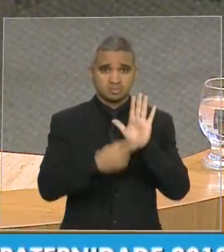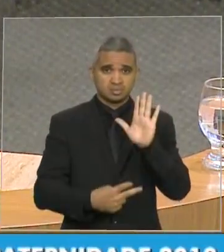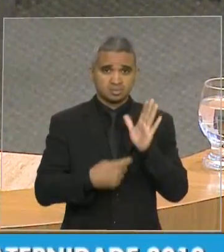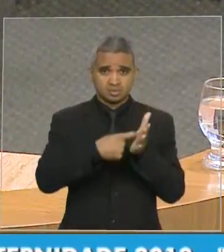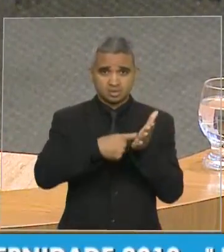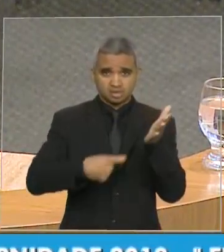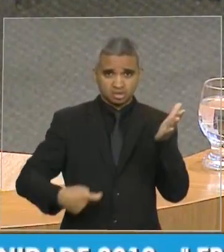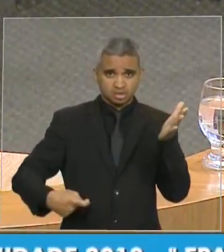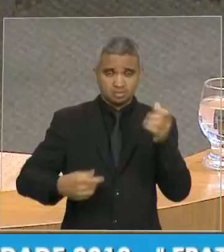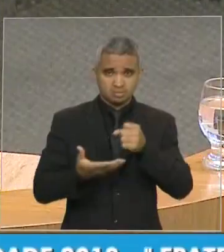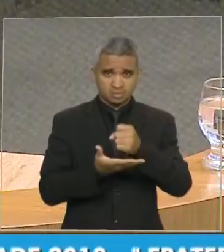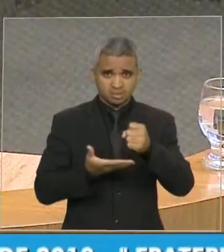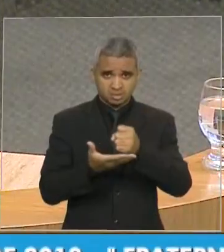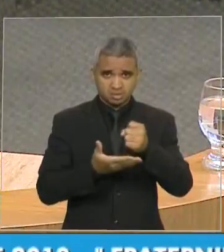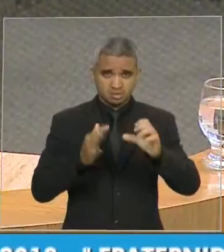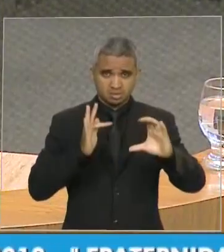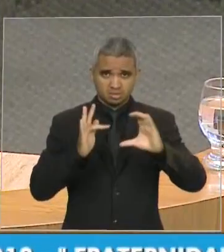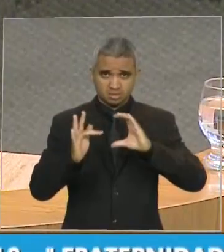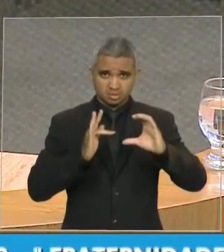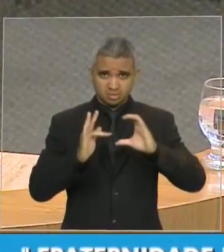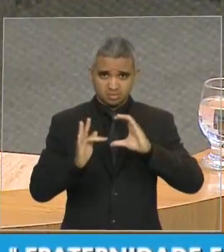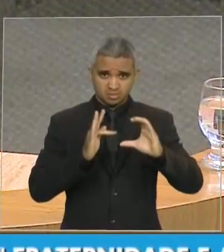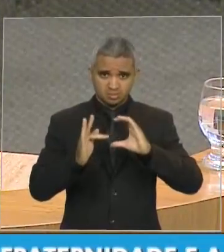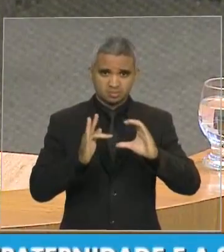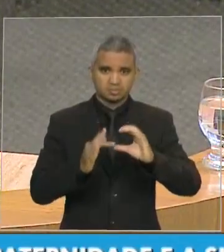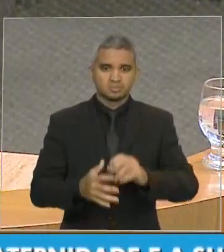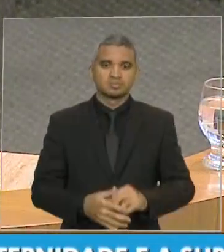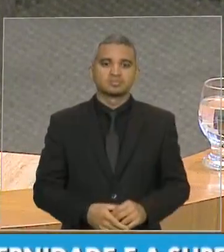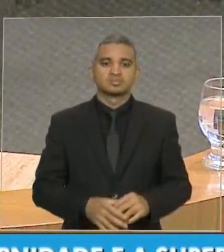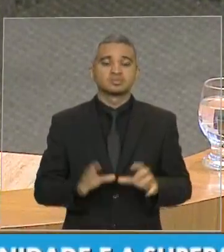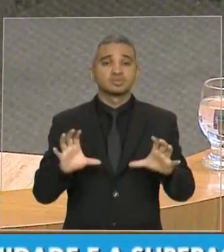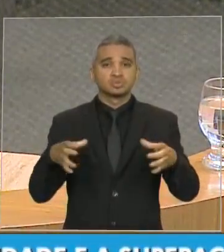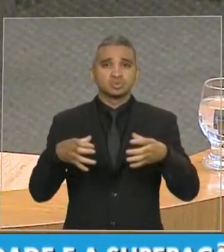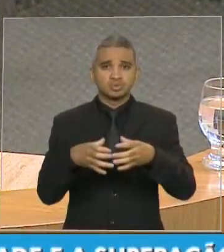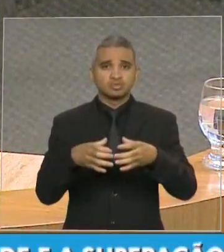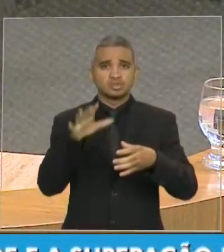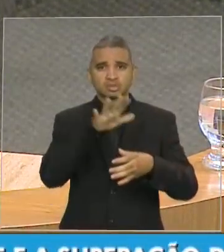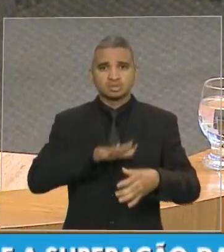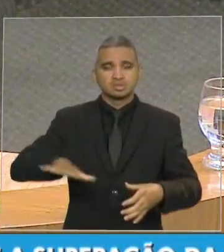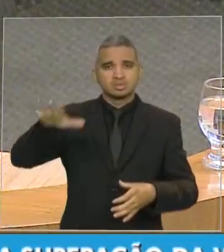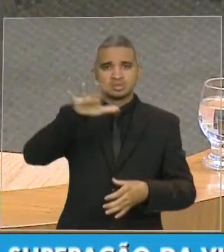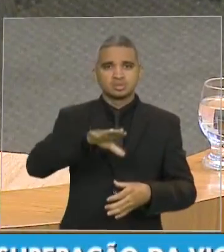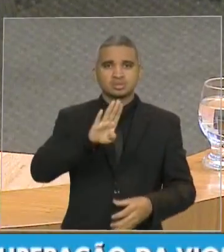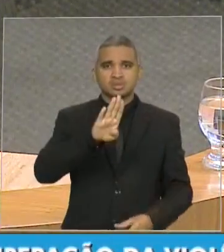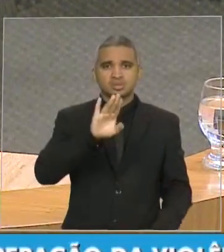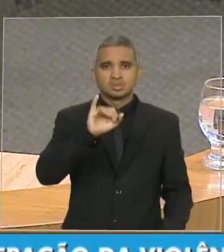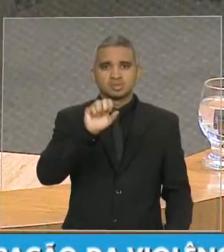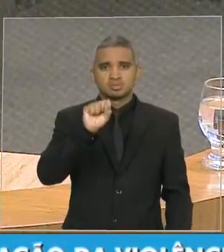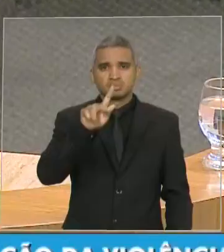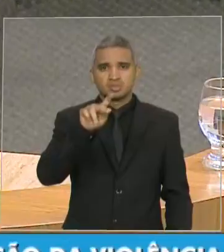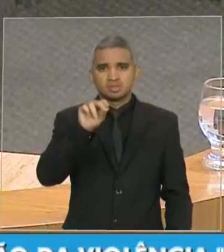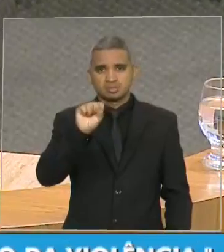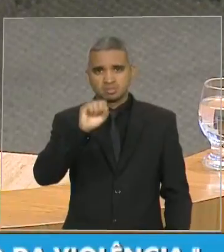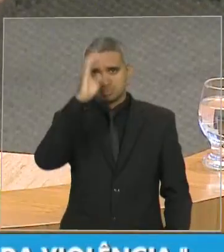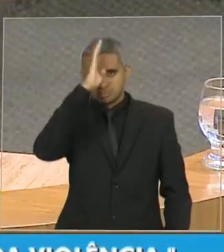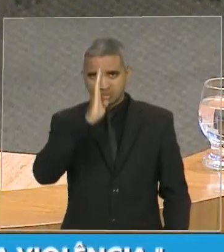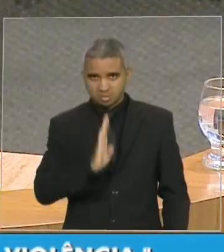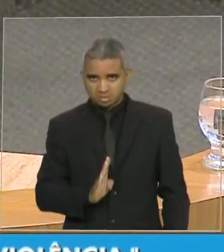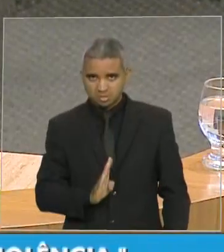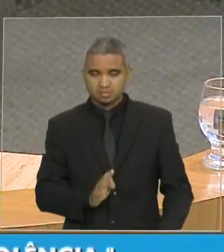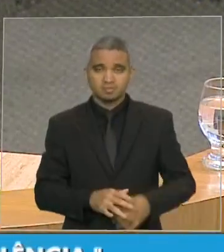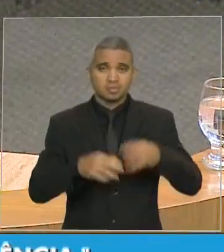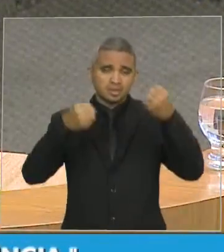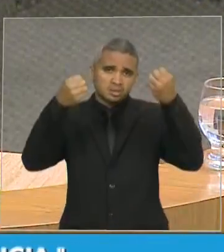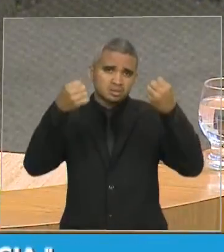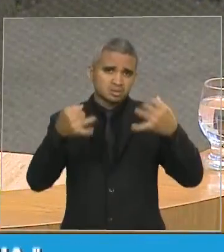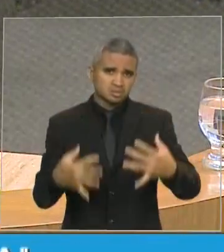da campanha da fraternidade, né, pela Conferência Nacional dos Bispos do Brasil, que vem explicar bem